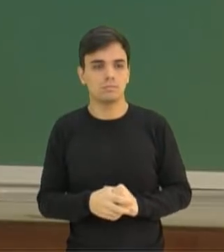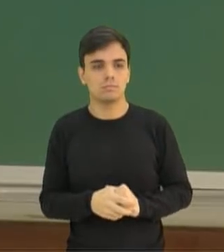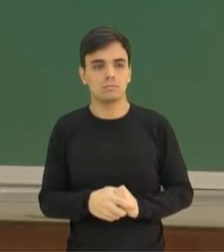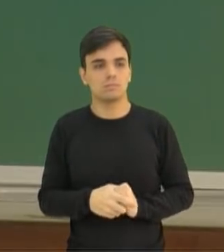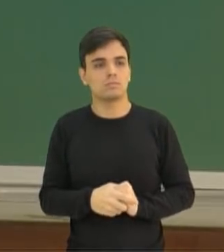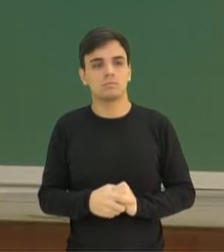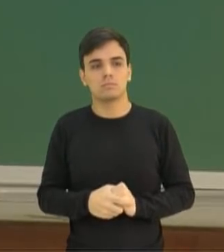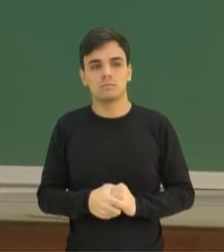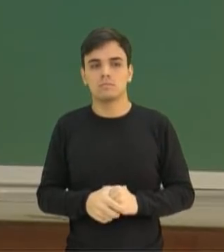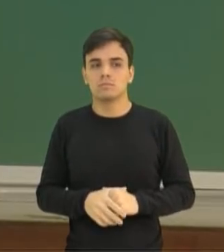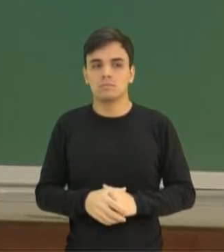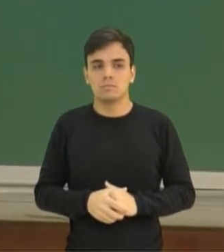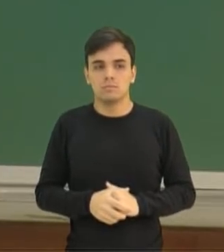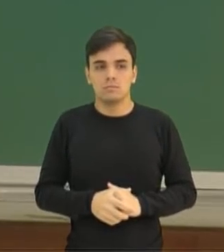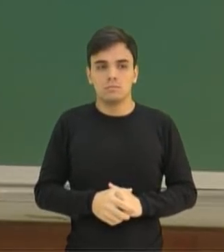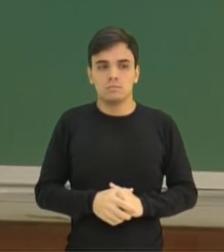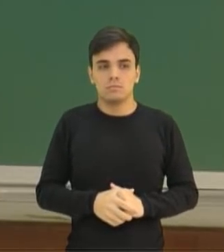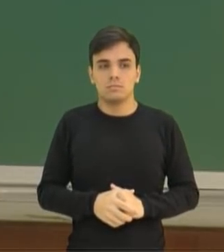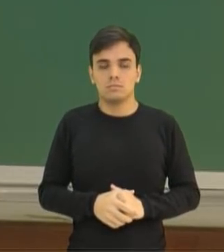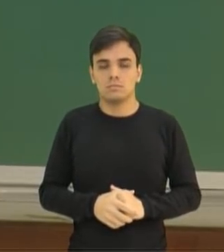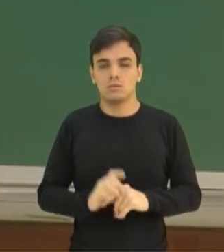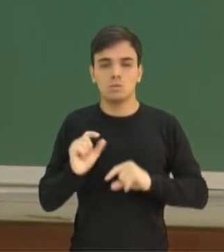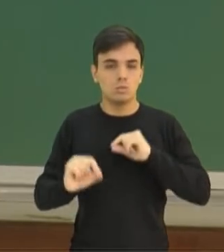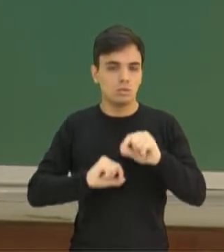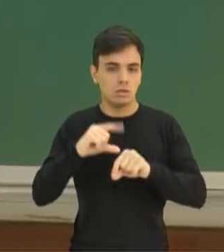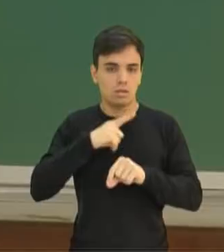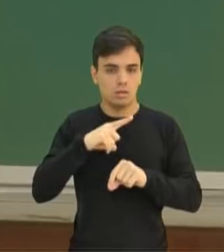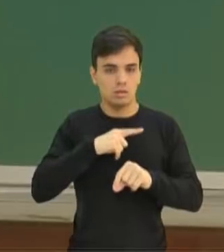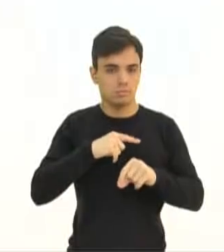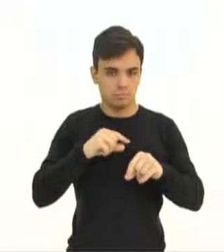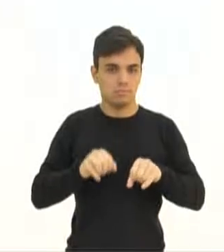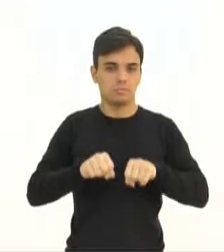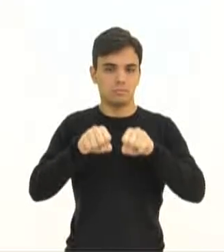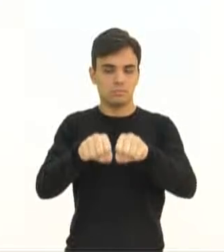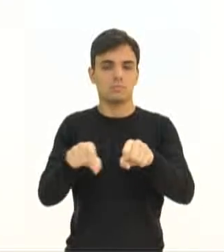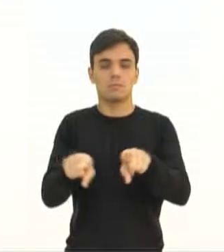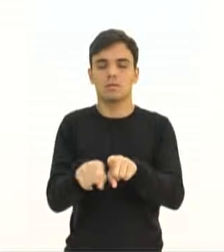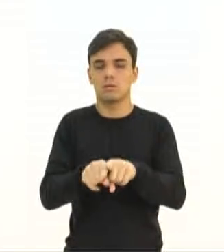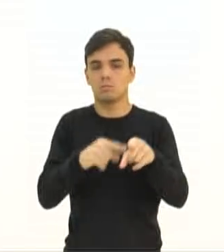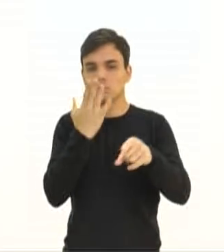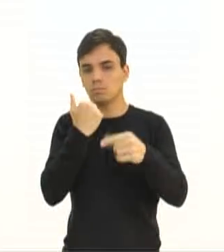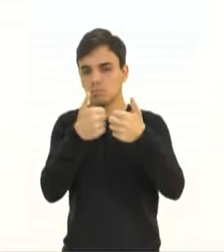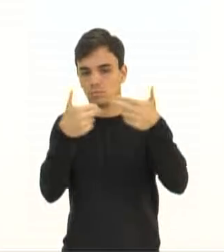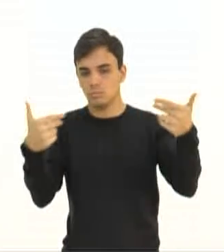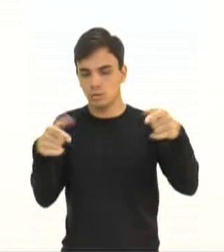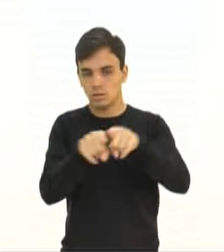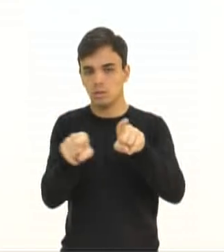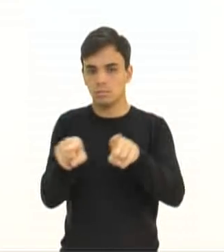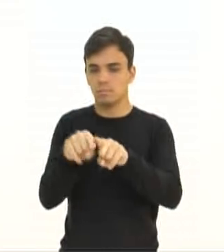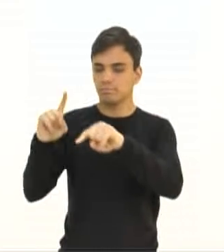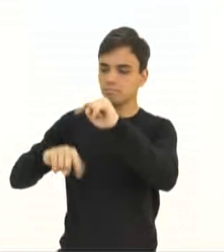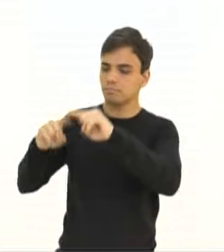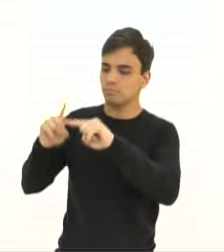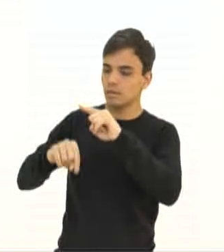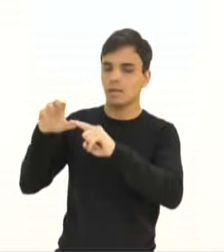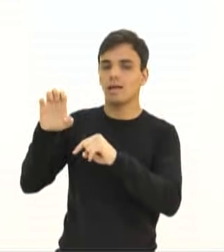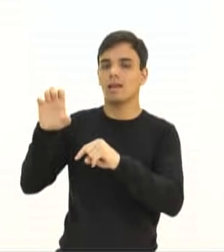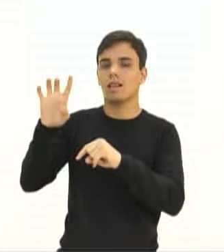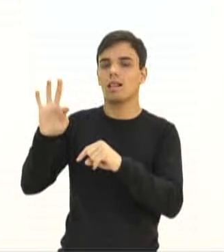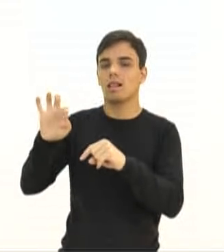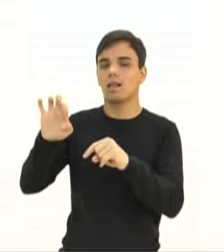Aí, o que eles transportam ali? Produtos alimentícios, eletrodomésticos, diversos itens para